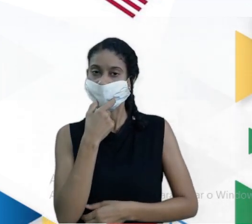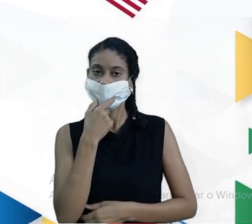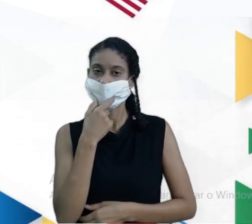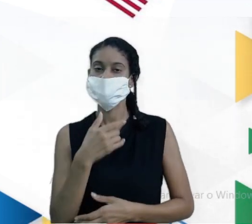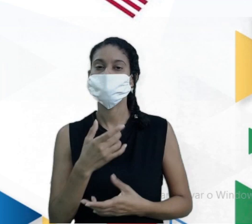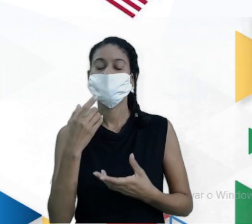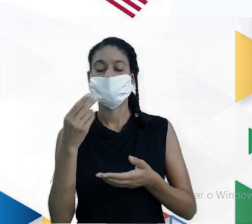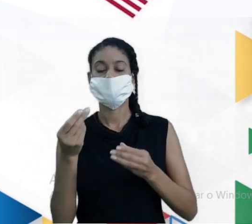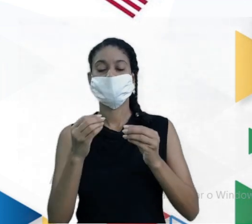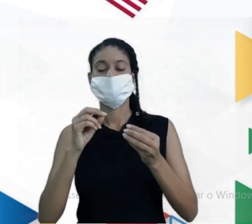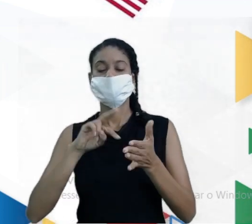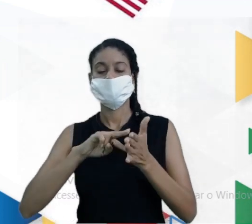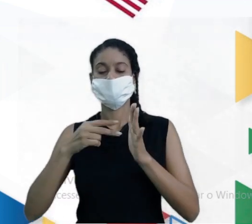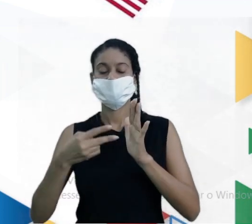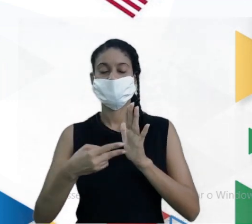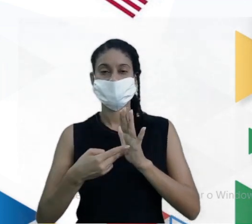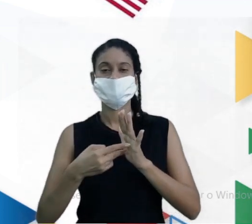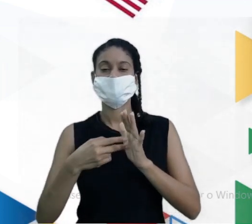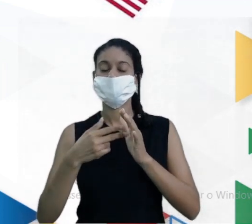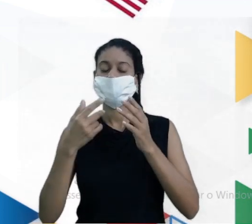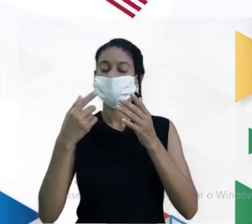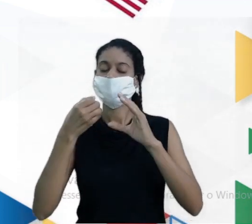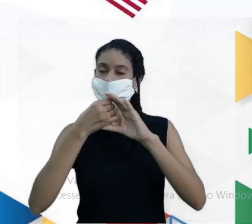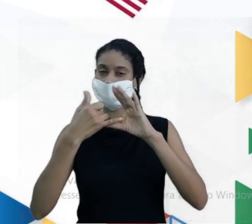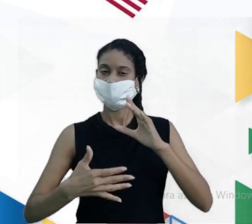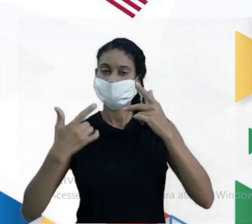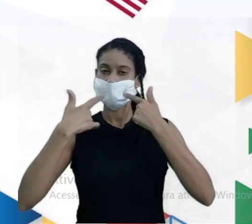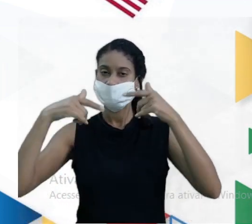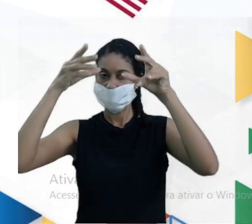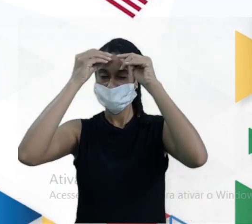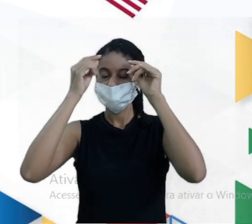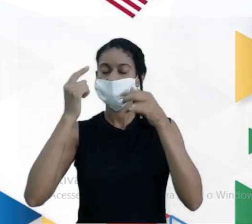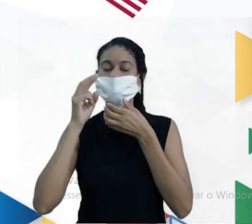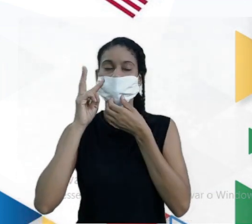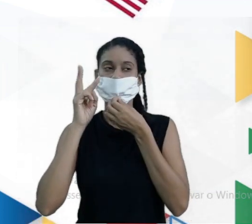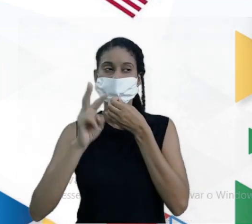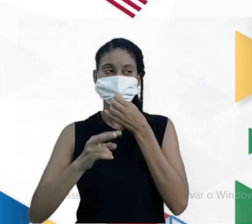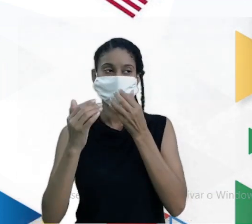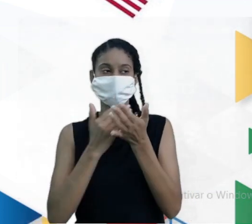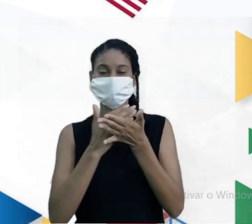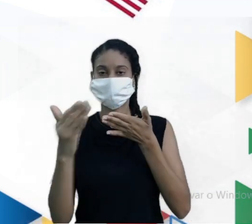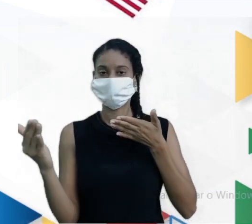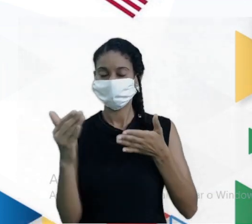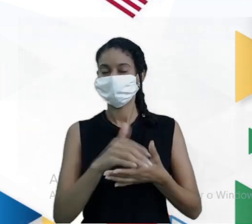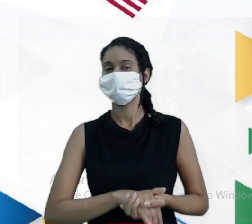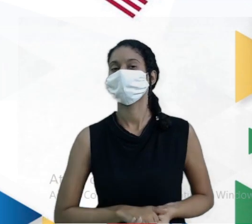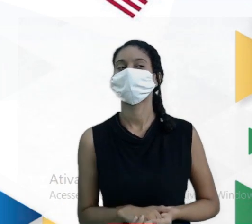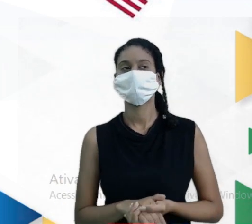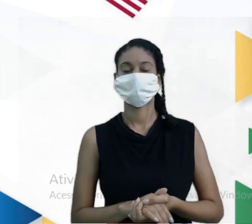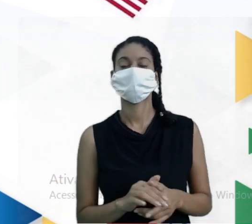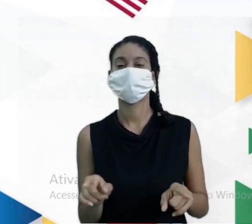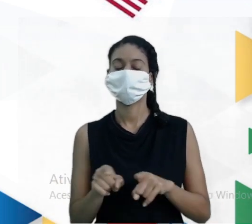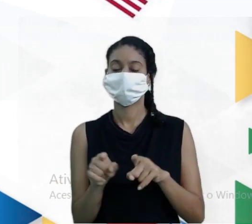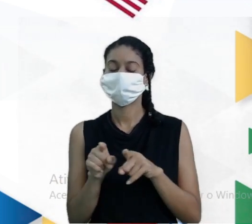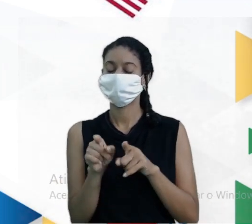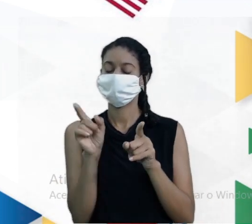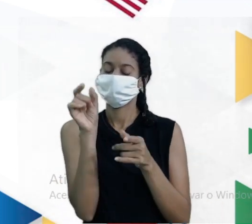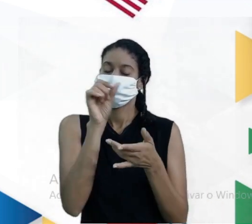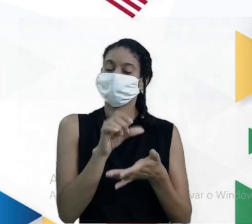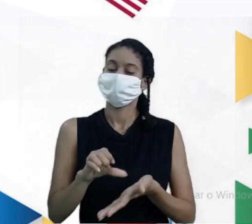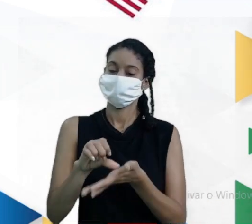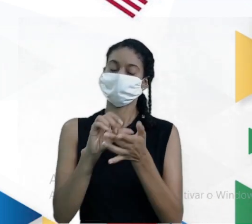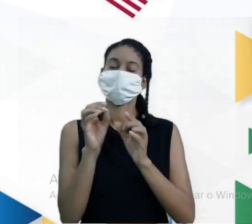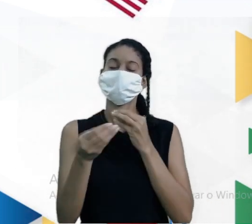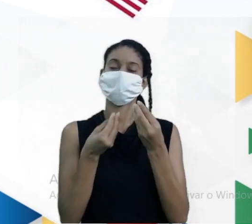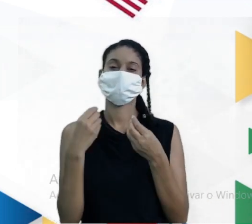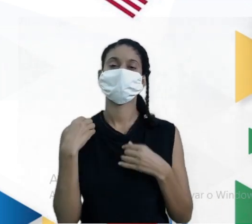pontos importantes para a gente pensar aí, né? Began, que ela começou, e o colonization process. Em resumo,